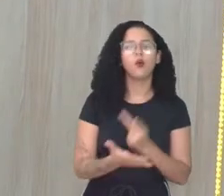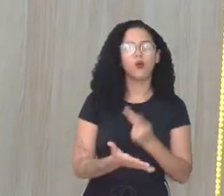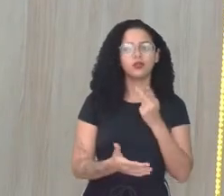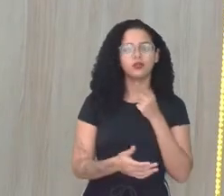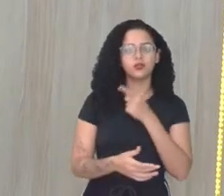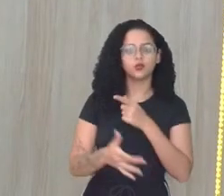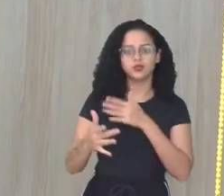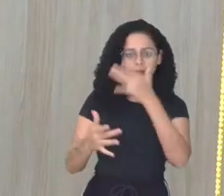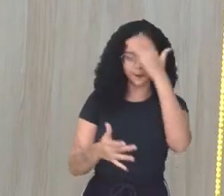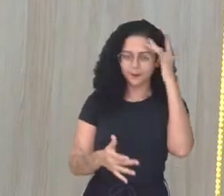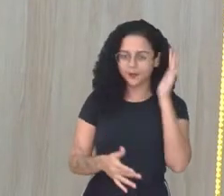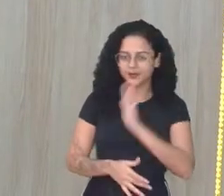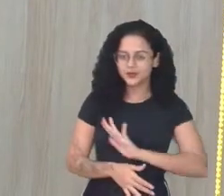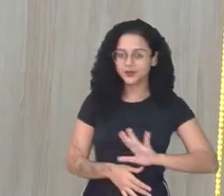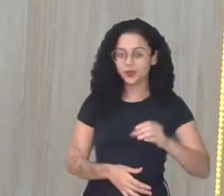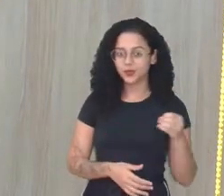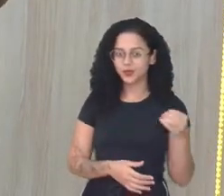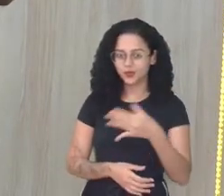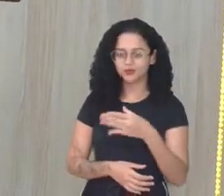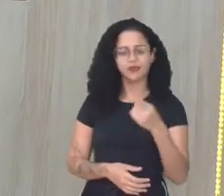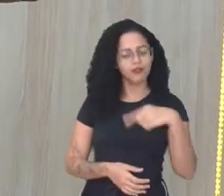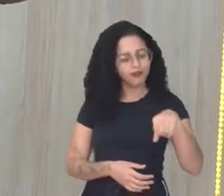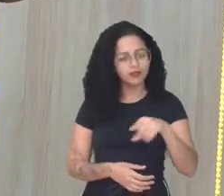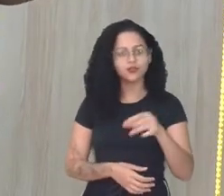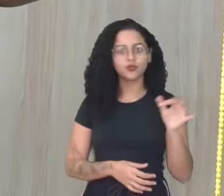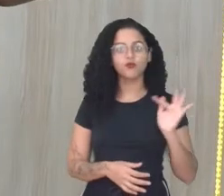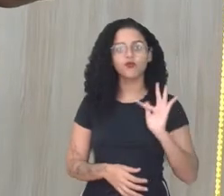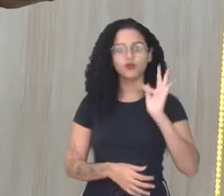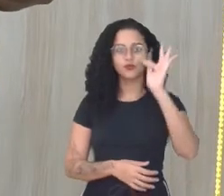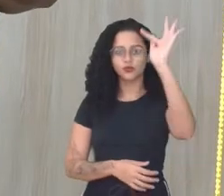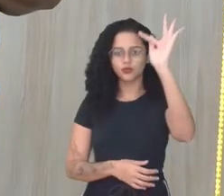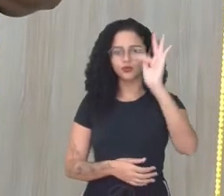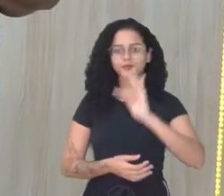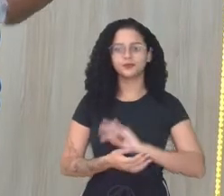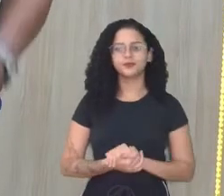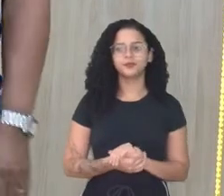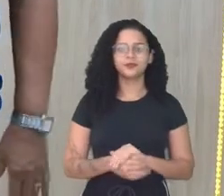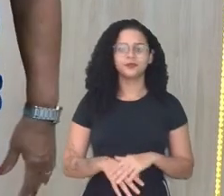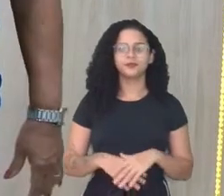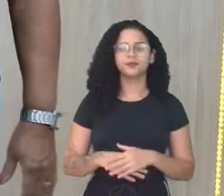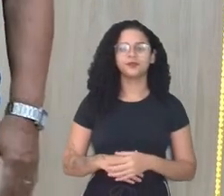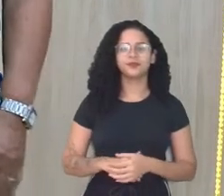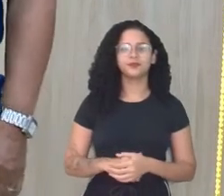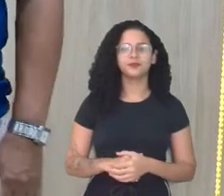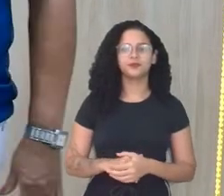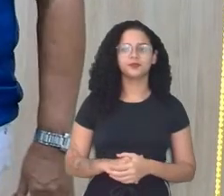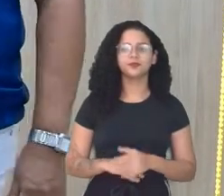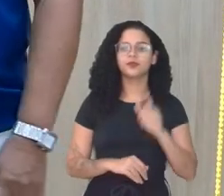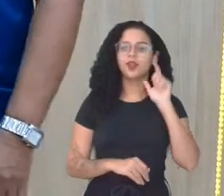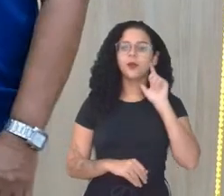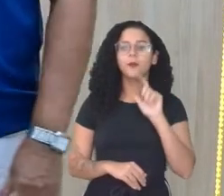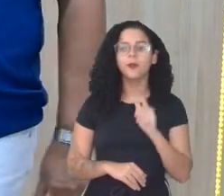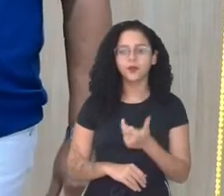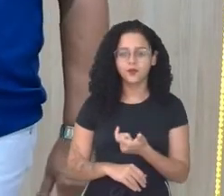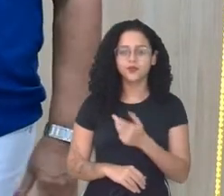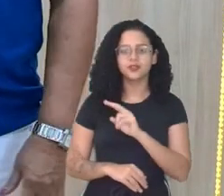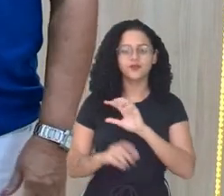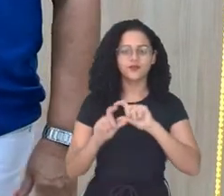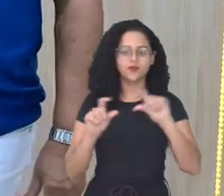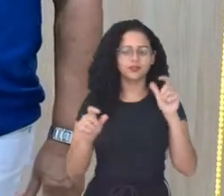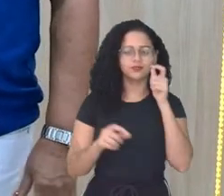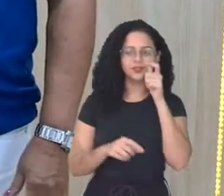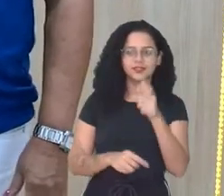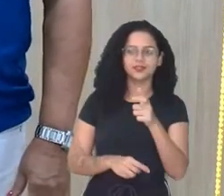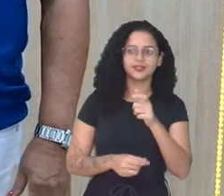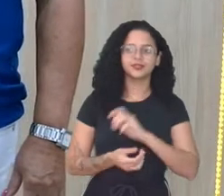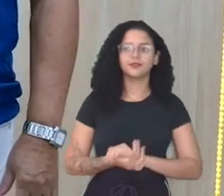com esse pessoal. Eles são o futuro, né? Então, é de Paulo Freire essa frase, bem